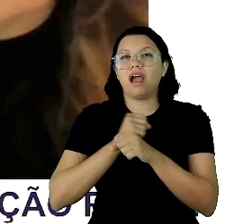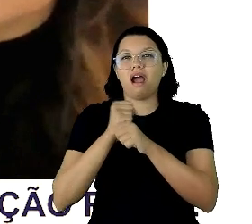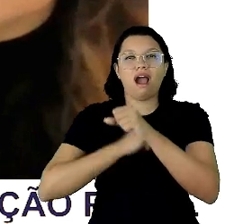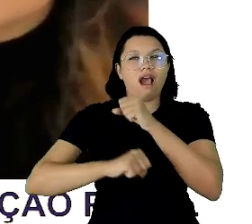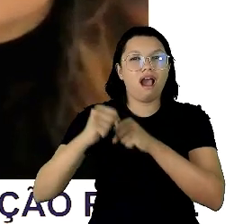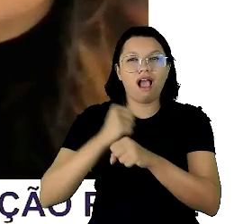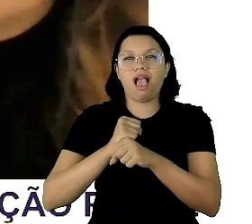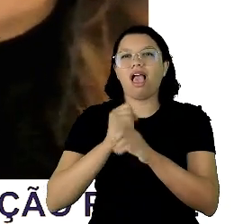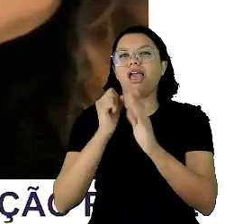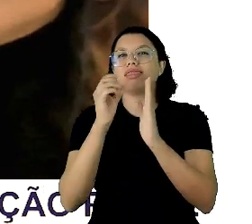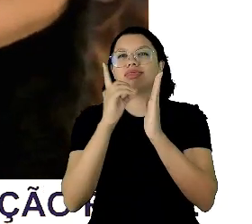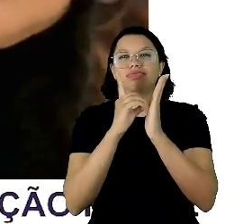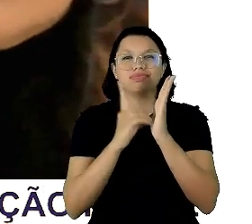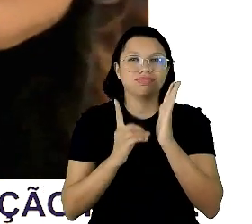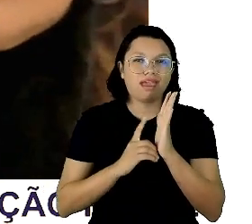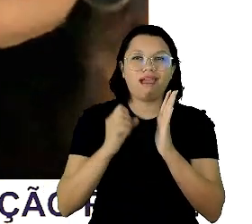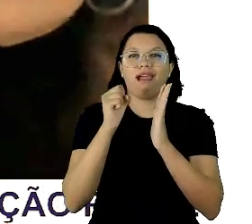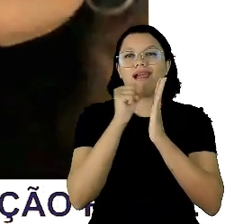décadas e há séculos.